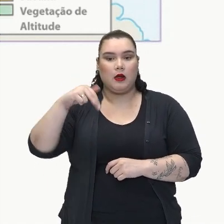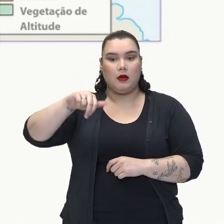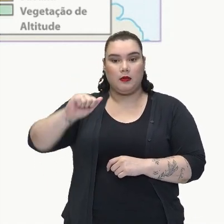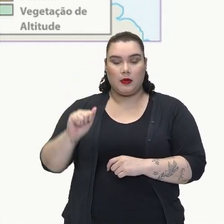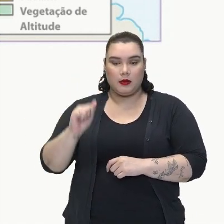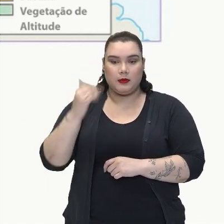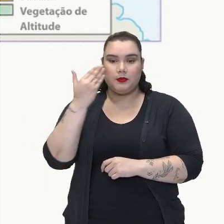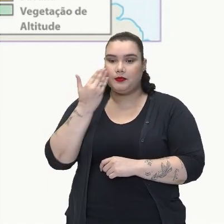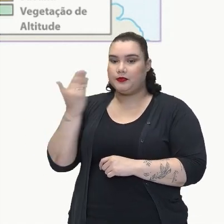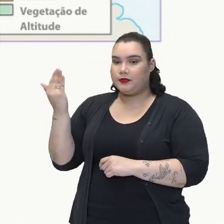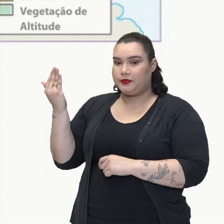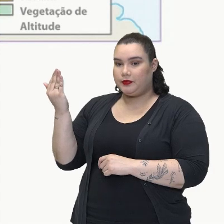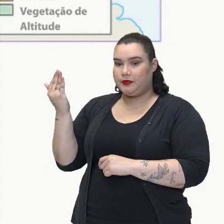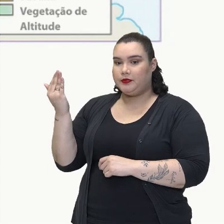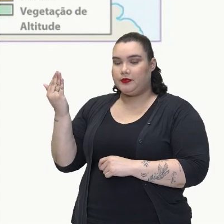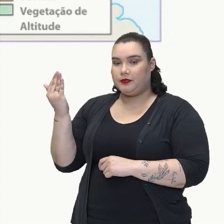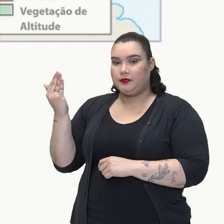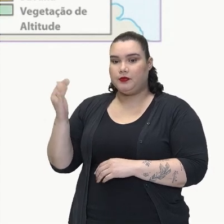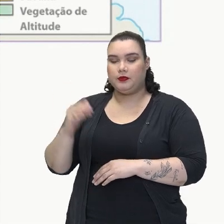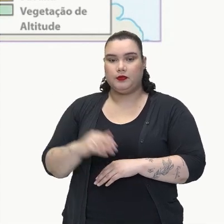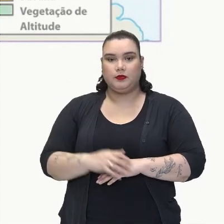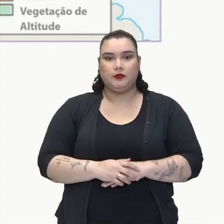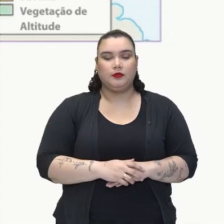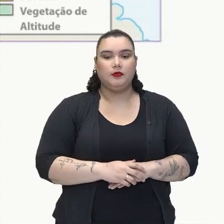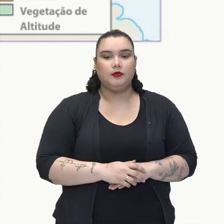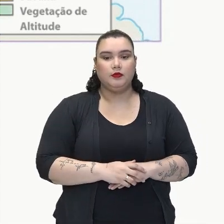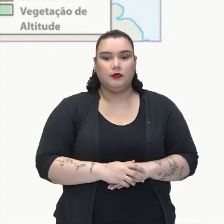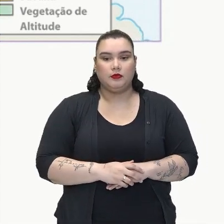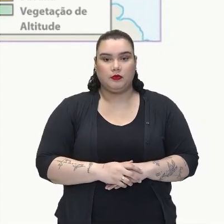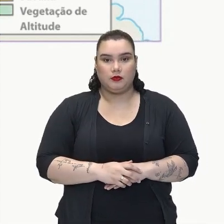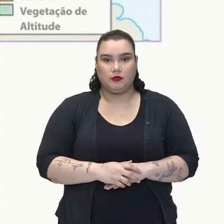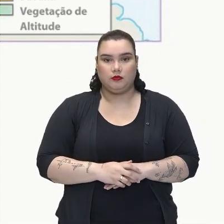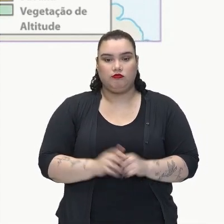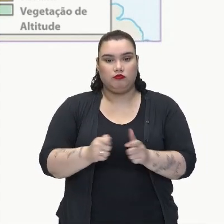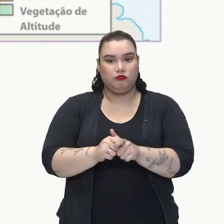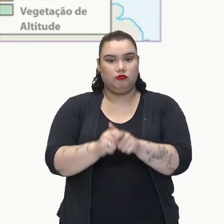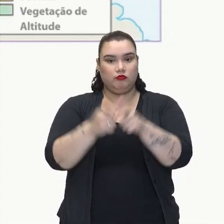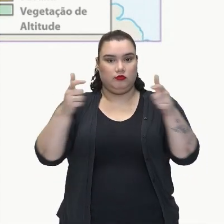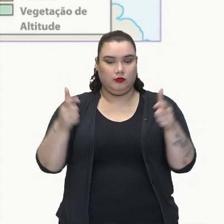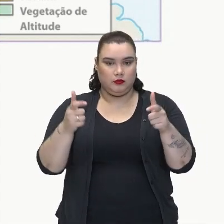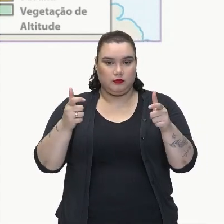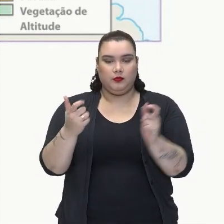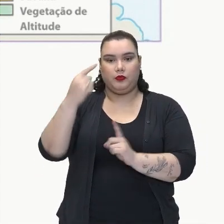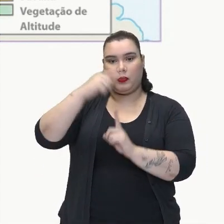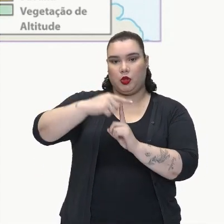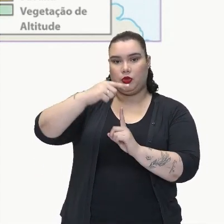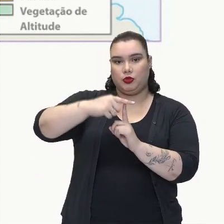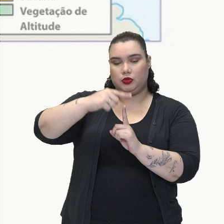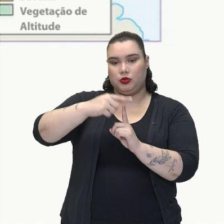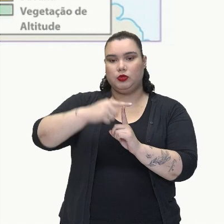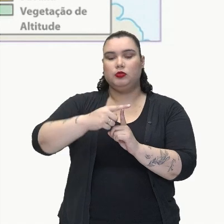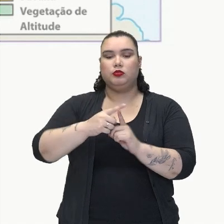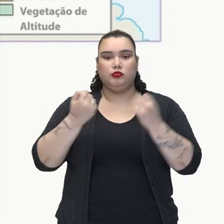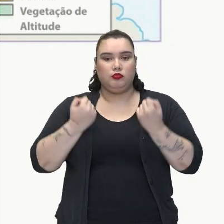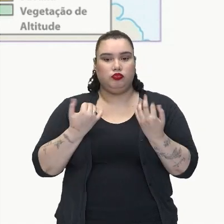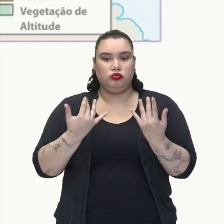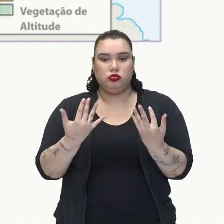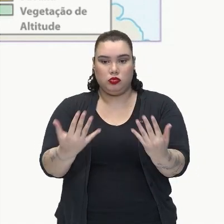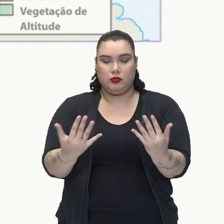aqui tem uma maior expressão territorial desse tipo de